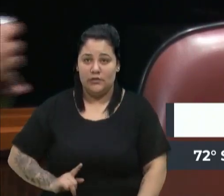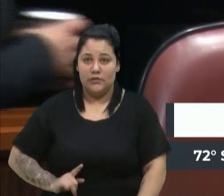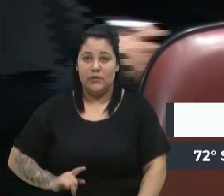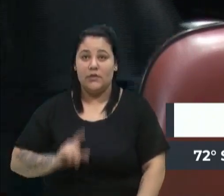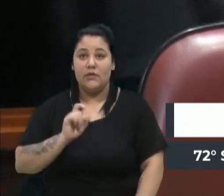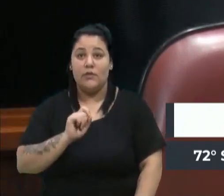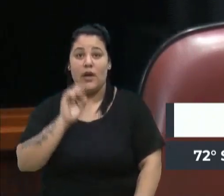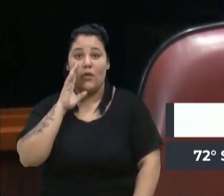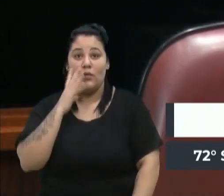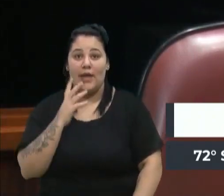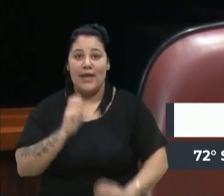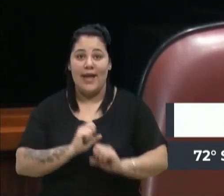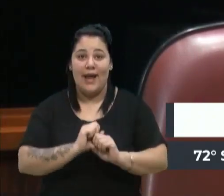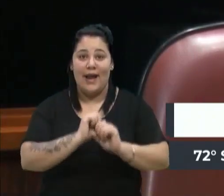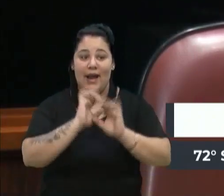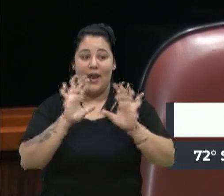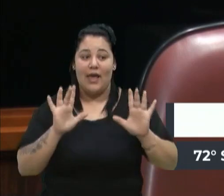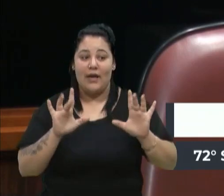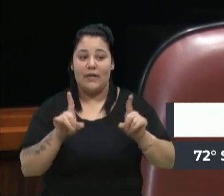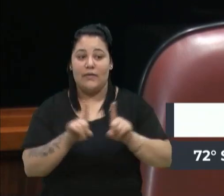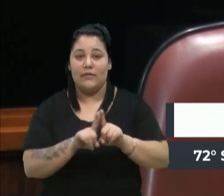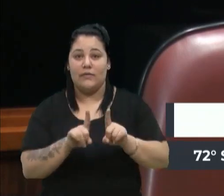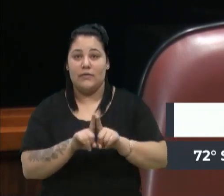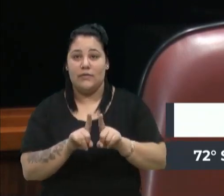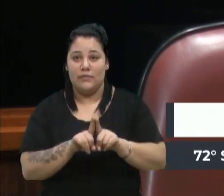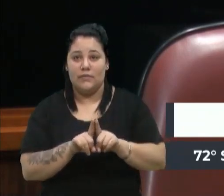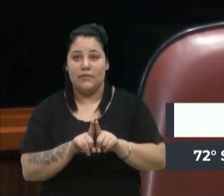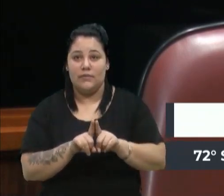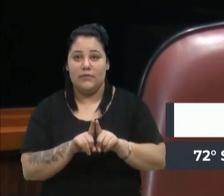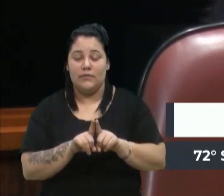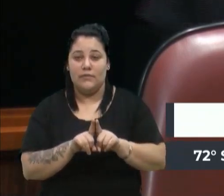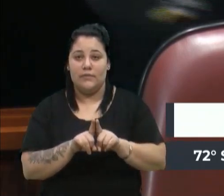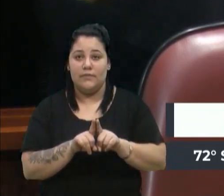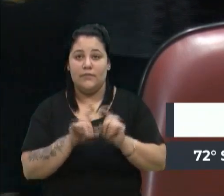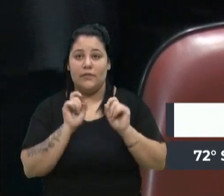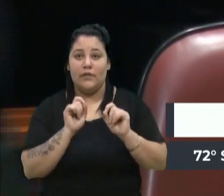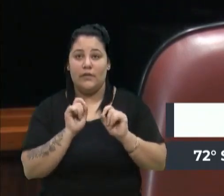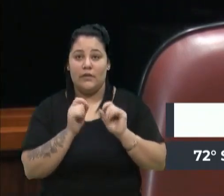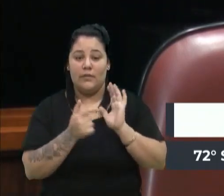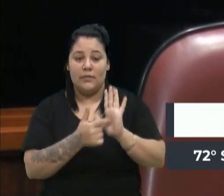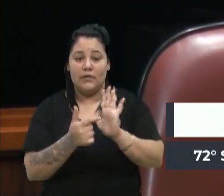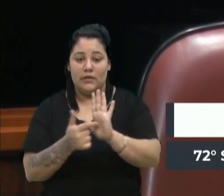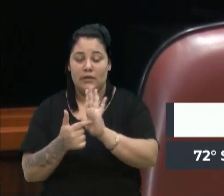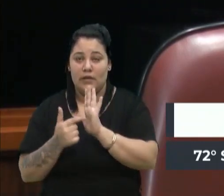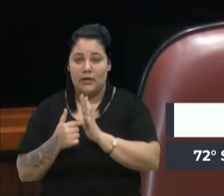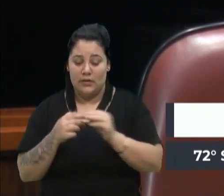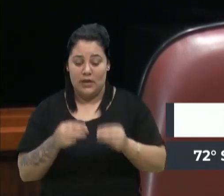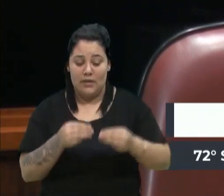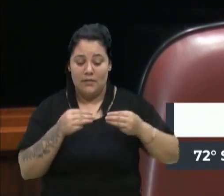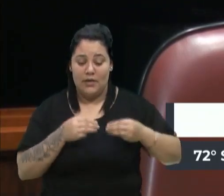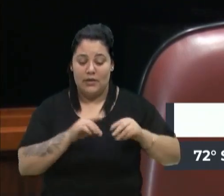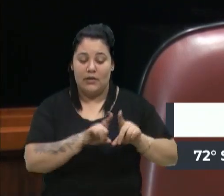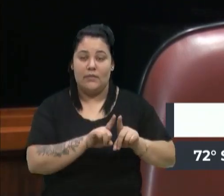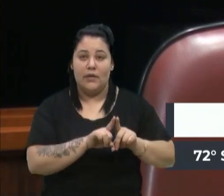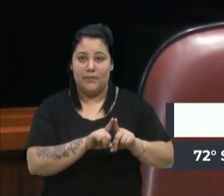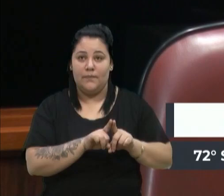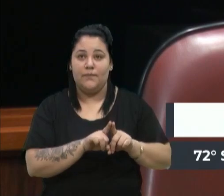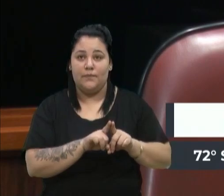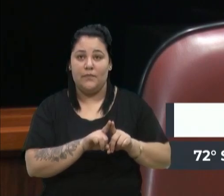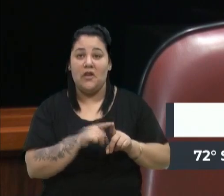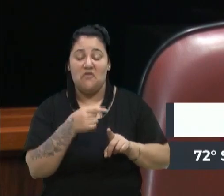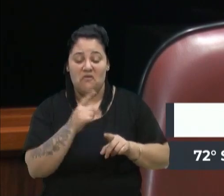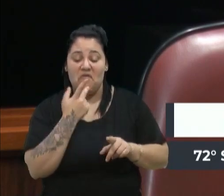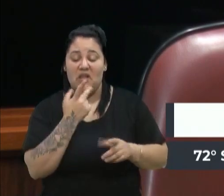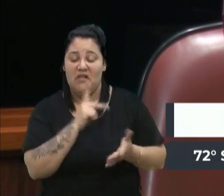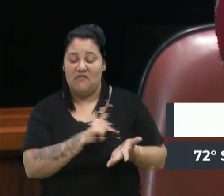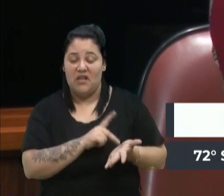está claro é que áreas importantes, como estão sendo apresentadas nessas emendas, eu vou ser bem